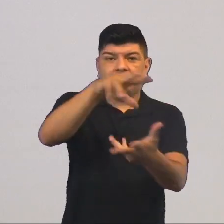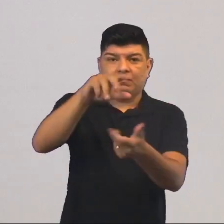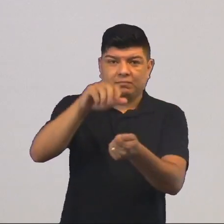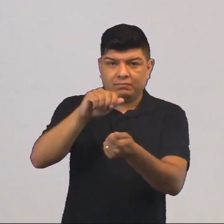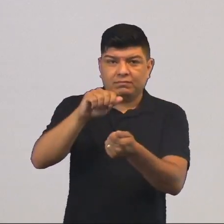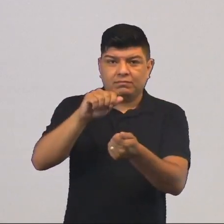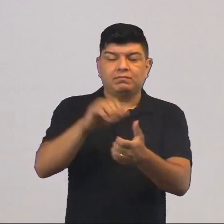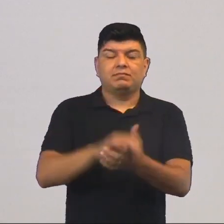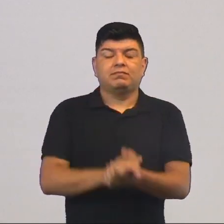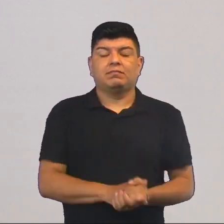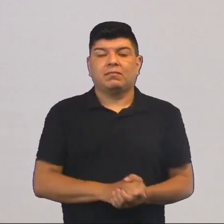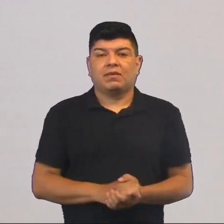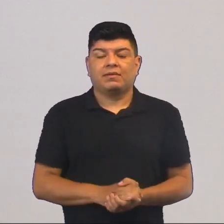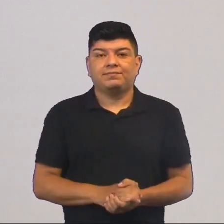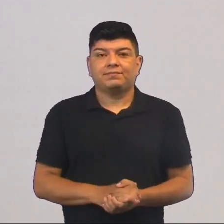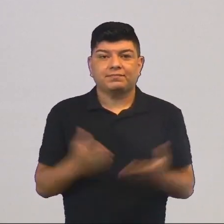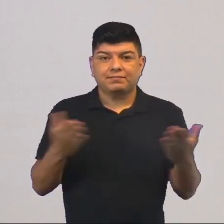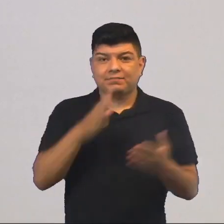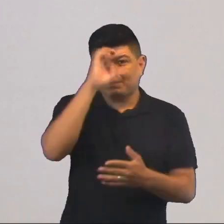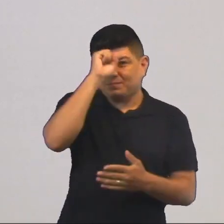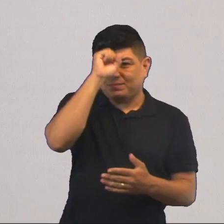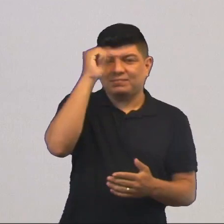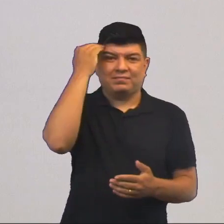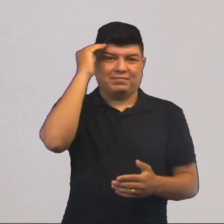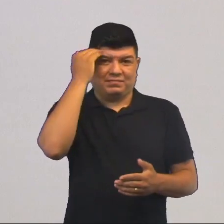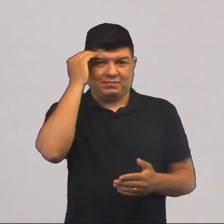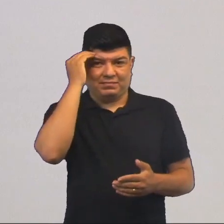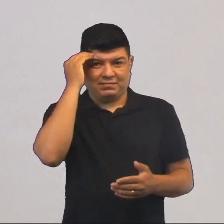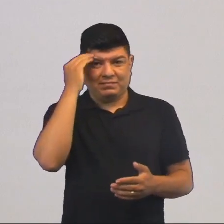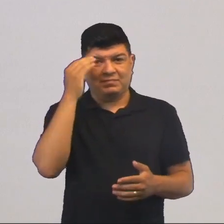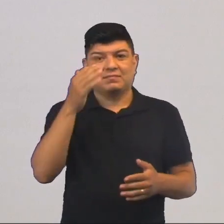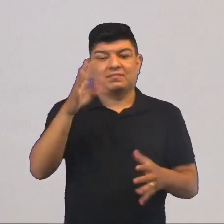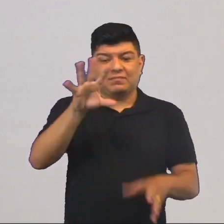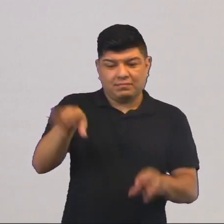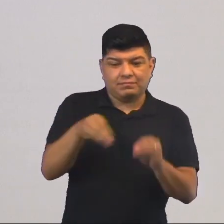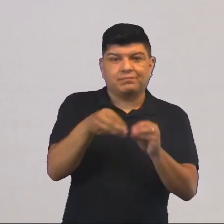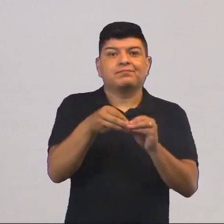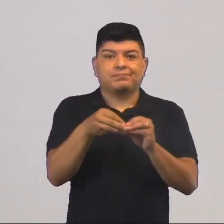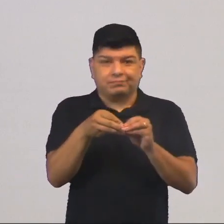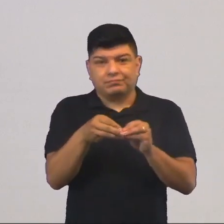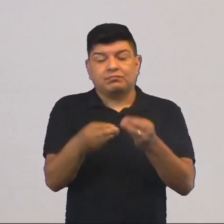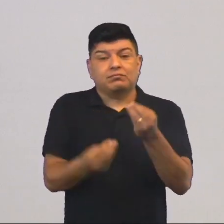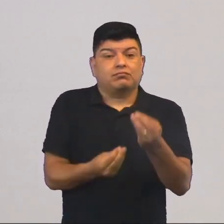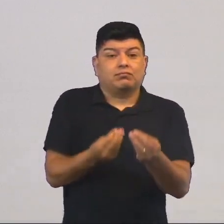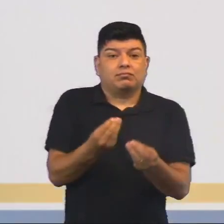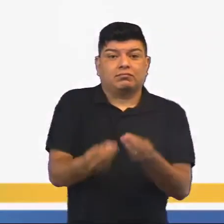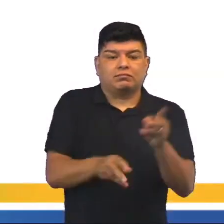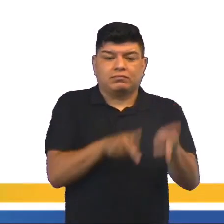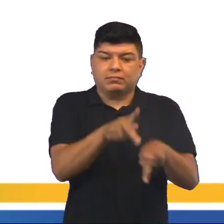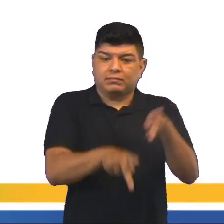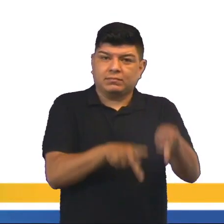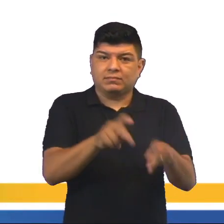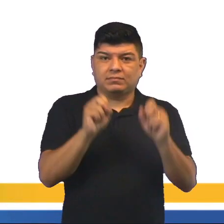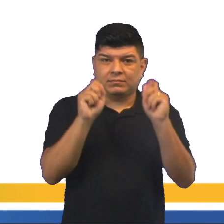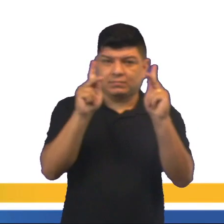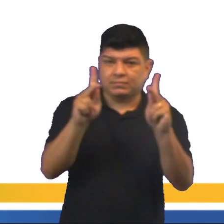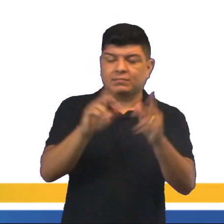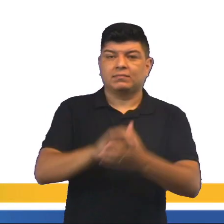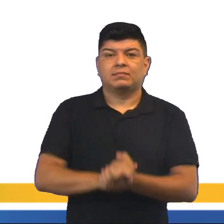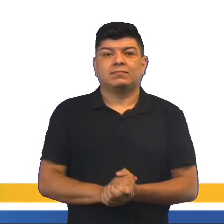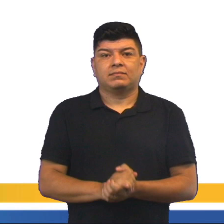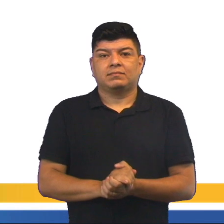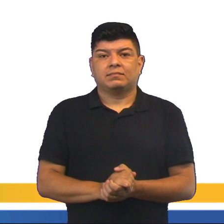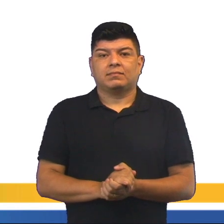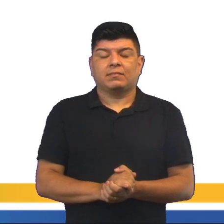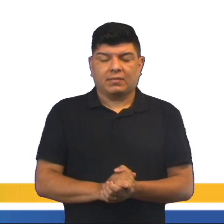Ok? Então, vamos ao que interessa, que você vai aprender a entender direitinho, pelo menos resumidamente, como está essa população. Ok?